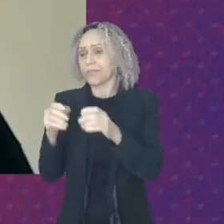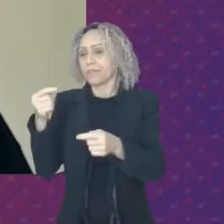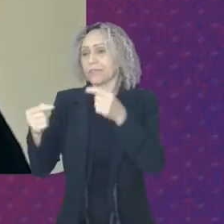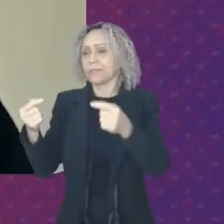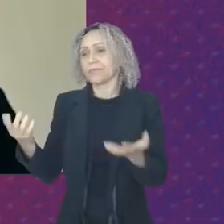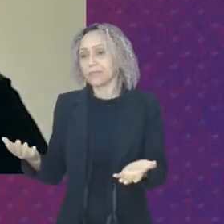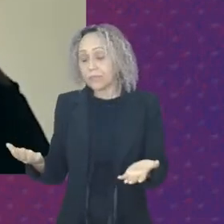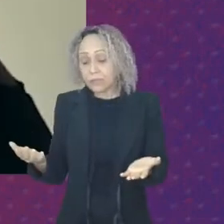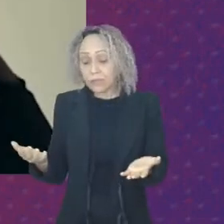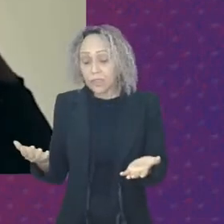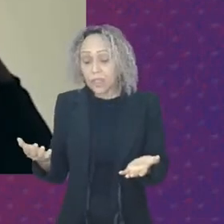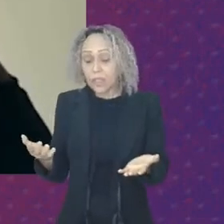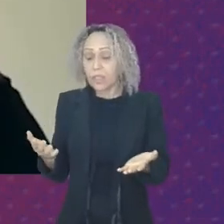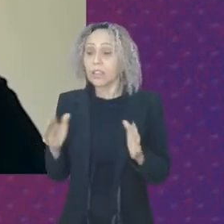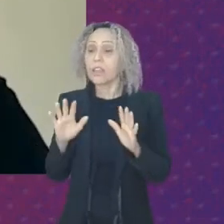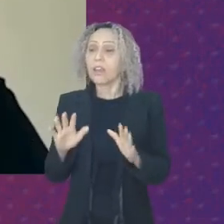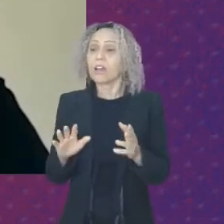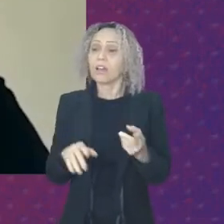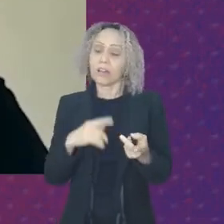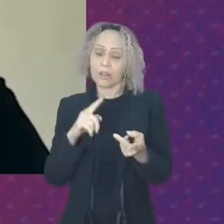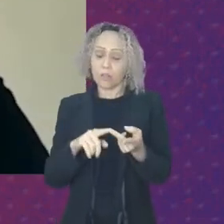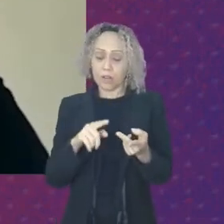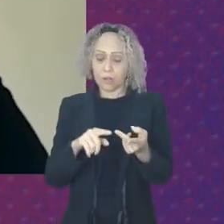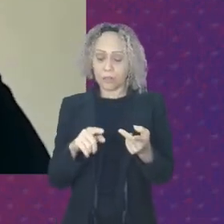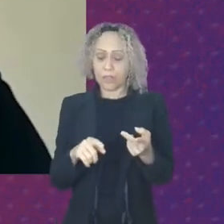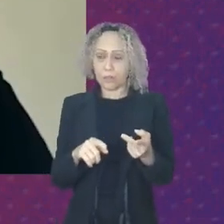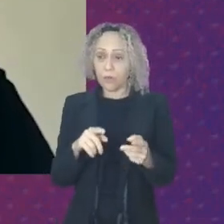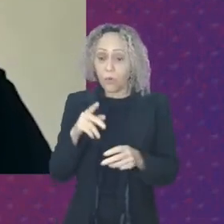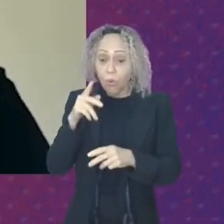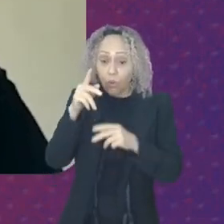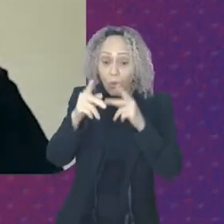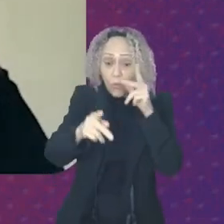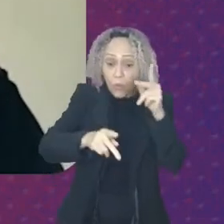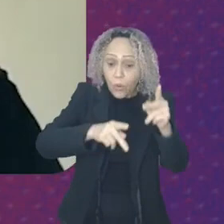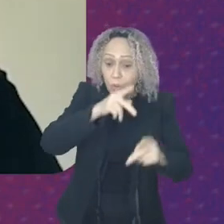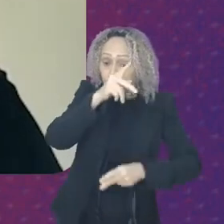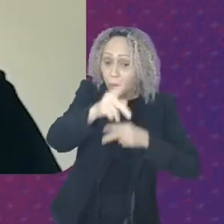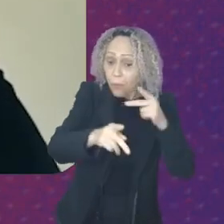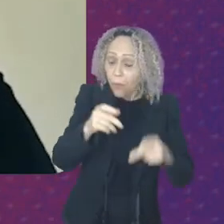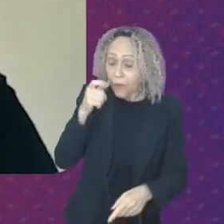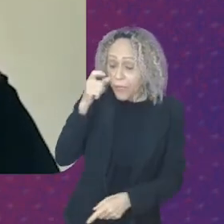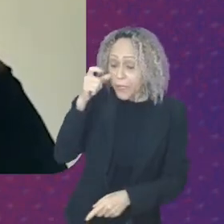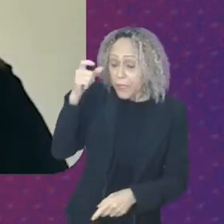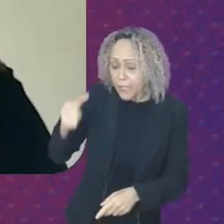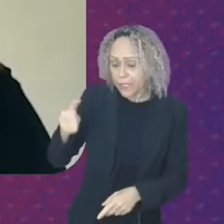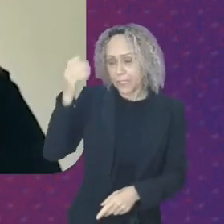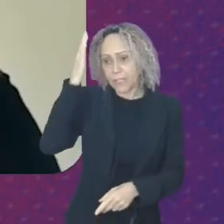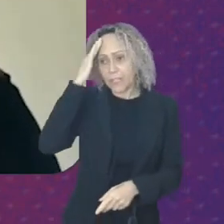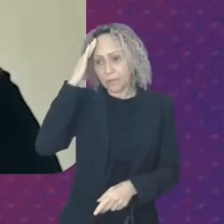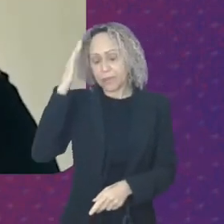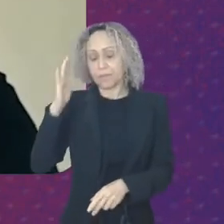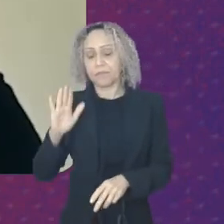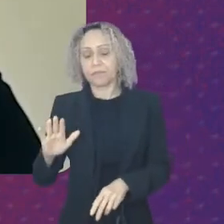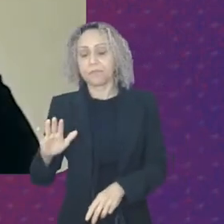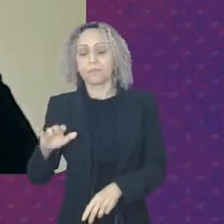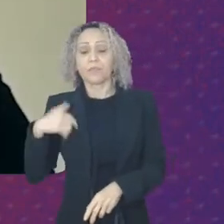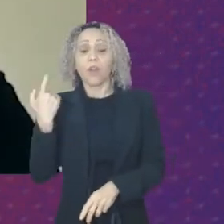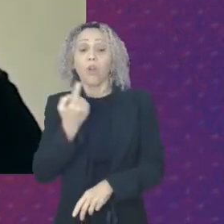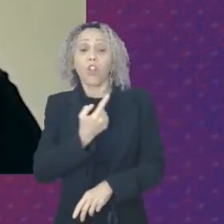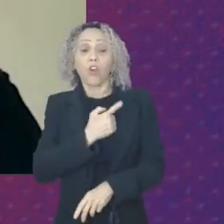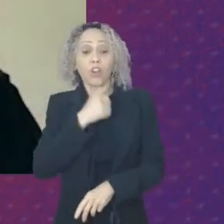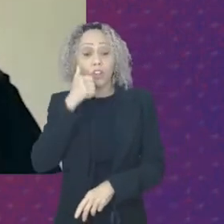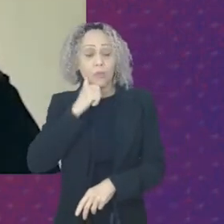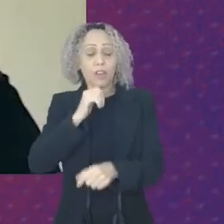público, interesse público, que era o assunto mais debatido naquele momento. E nós, enquanto mulheres feministas, devemos e podemos